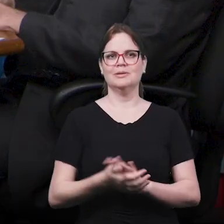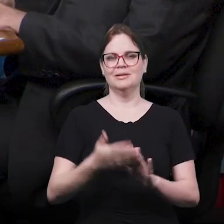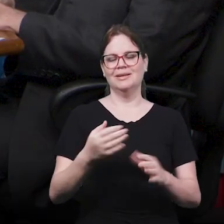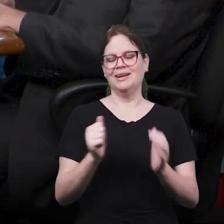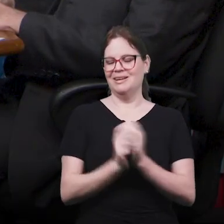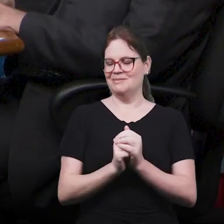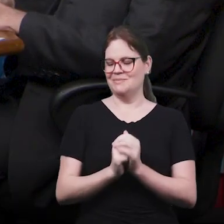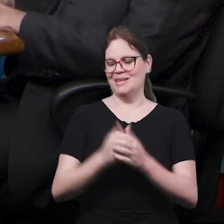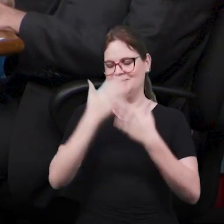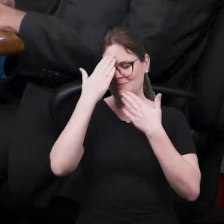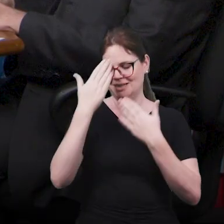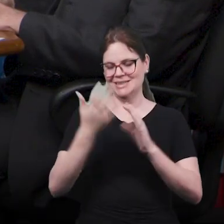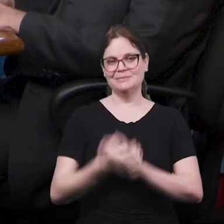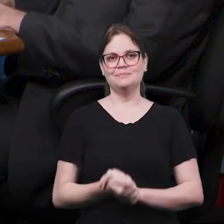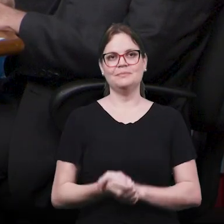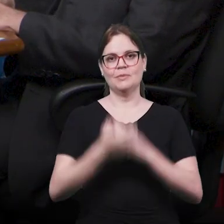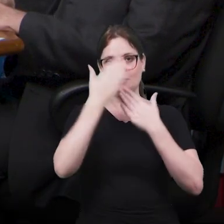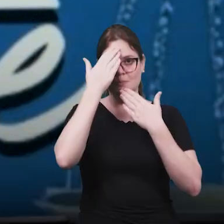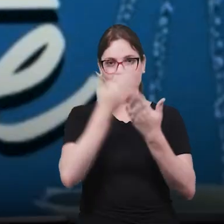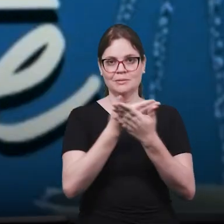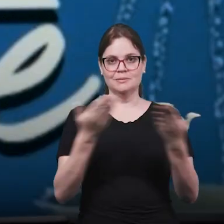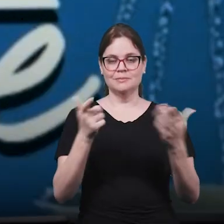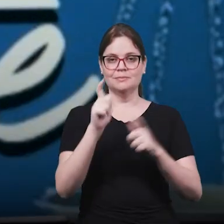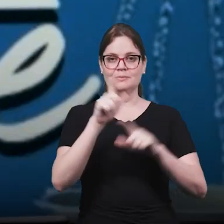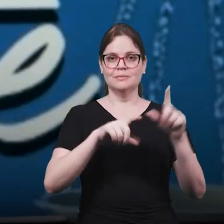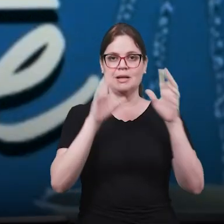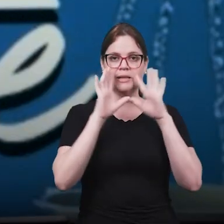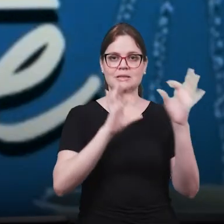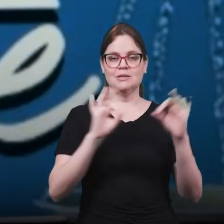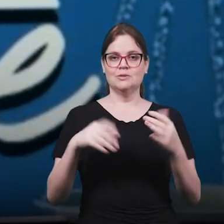programa. Privilégio. Né? Amém. Muito obrigado a você